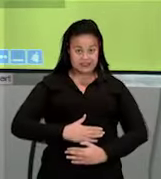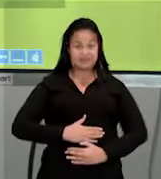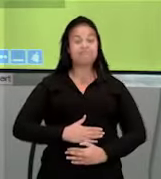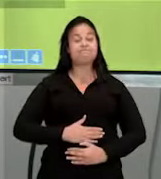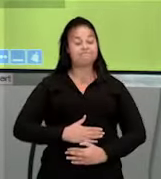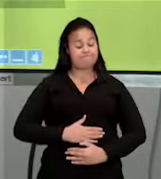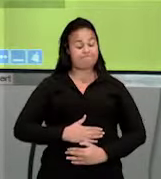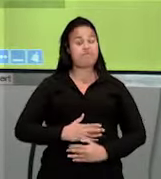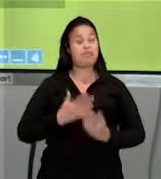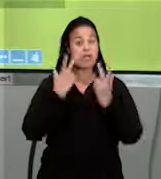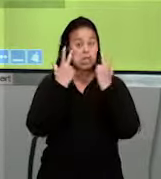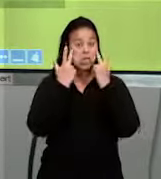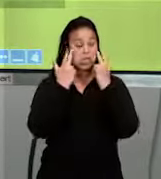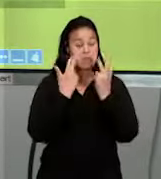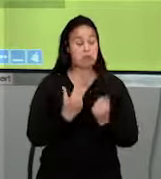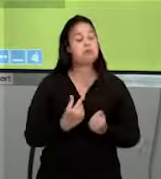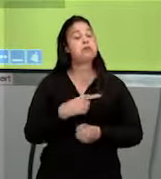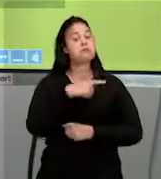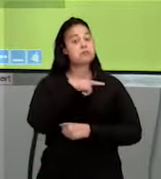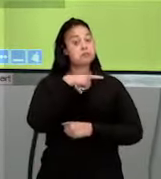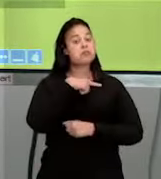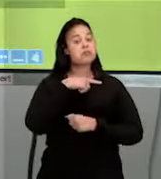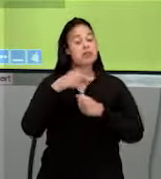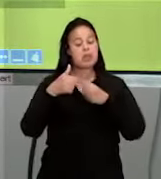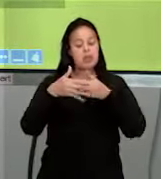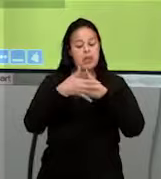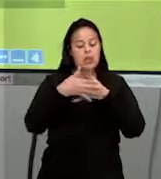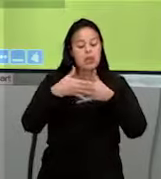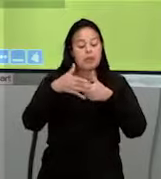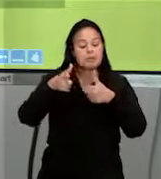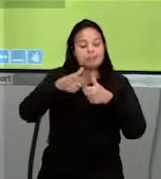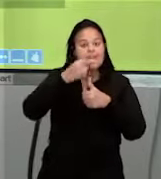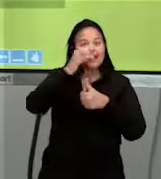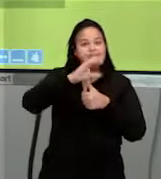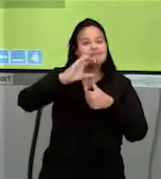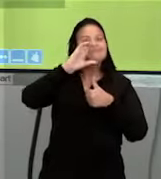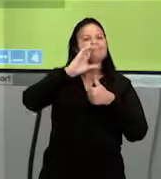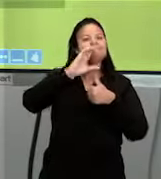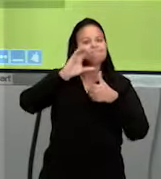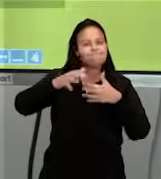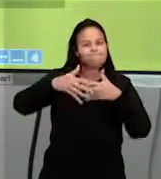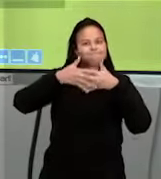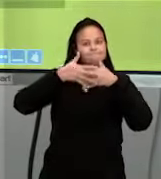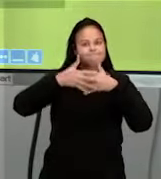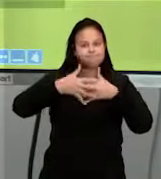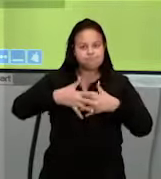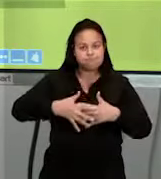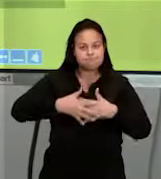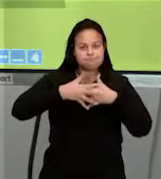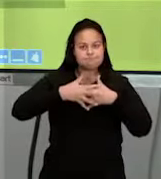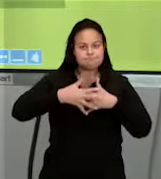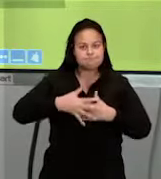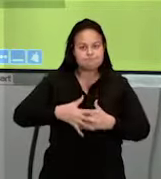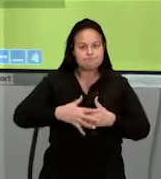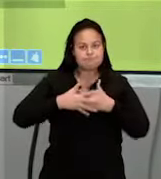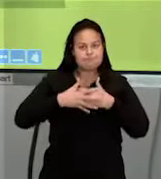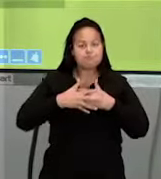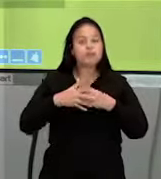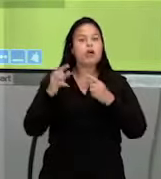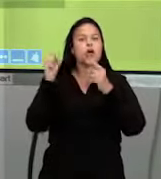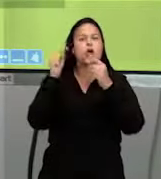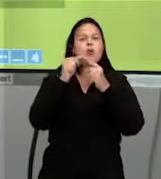que exista esse tecido conjuntivo de preenchimento, porque ele faz um tipo